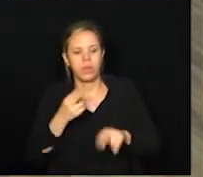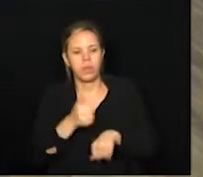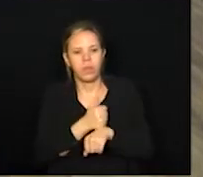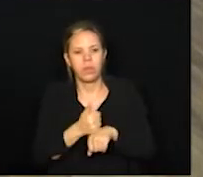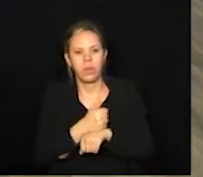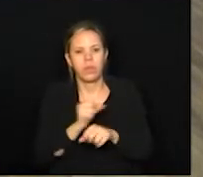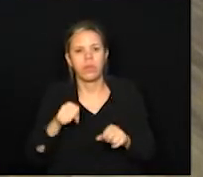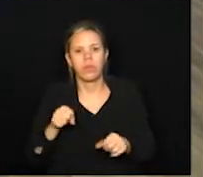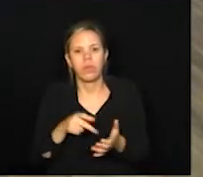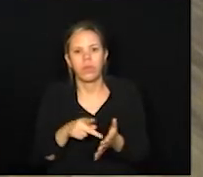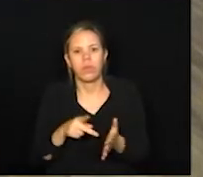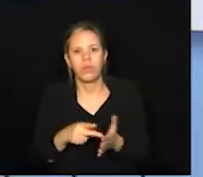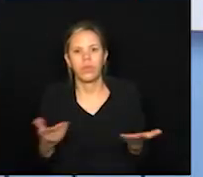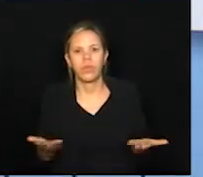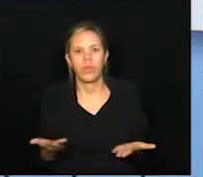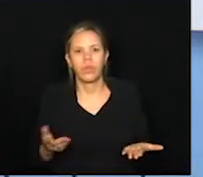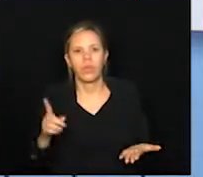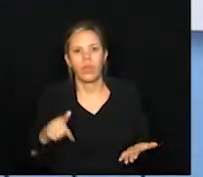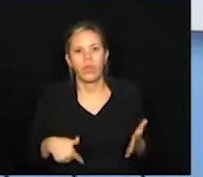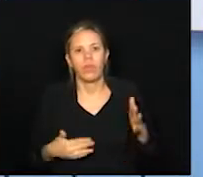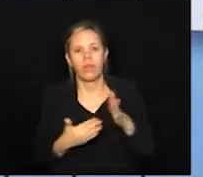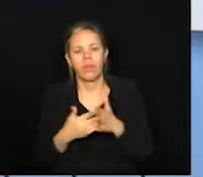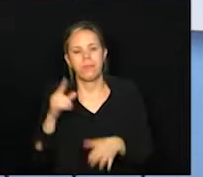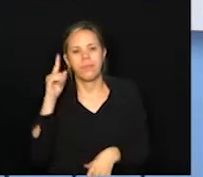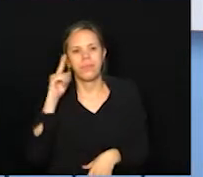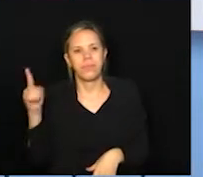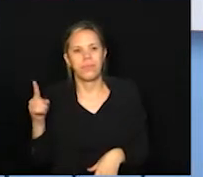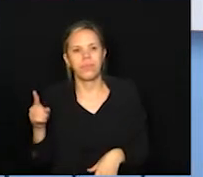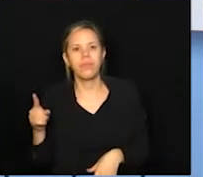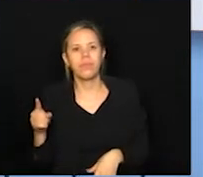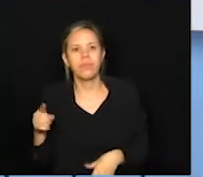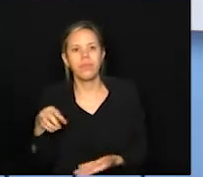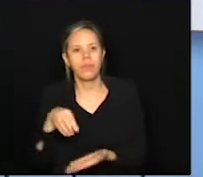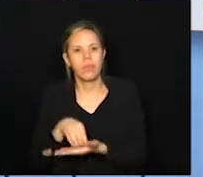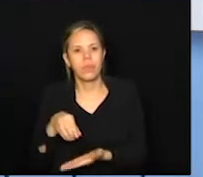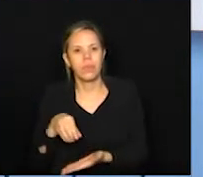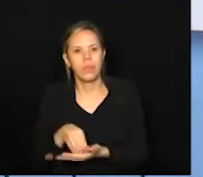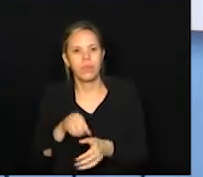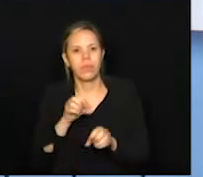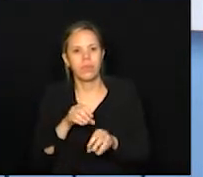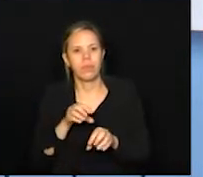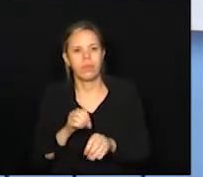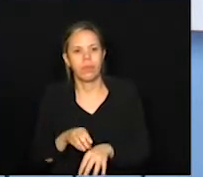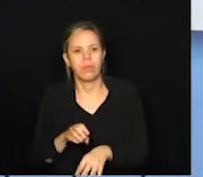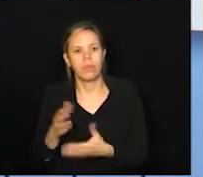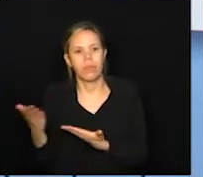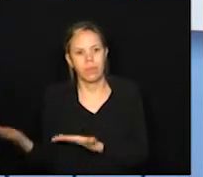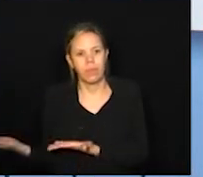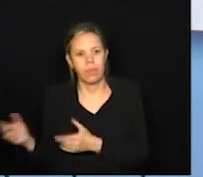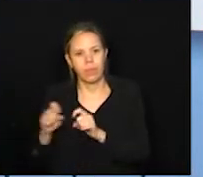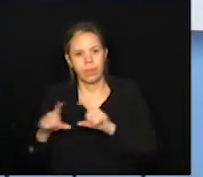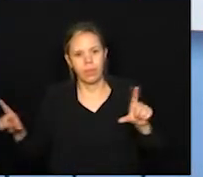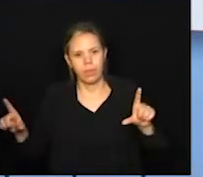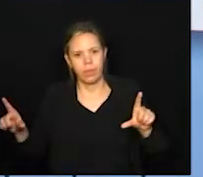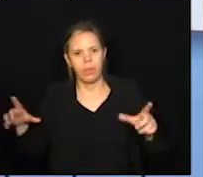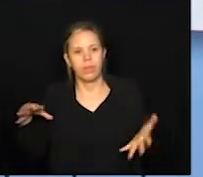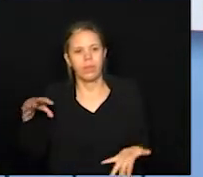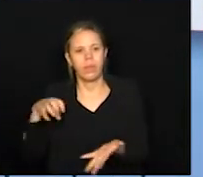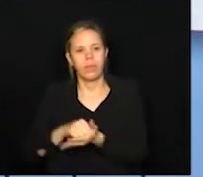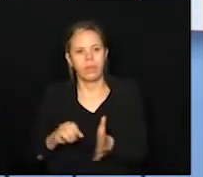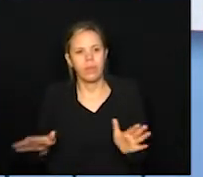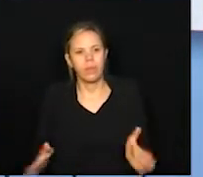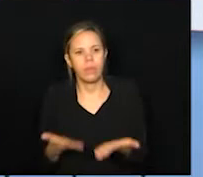Isso mesmo. Hoje é o último dia que a Fundação Educar aí promove essa